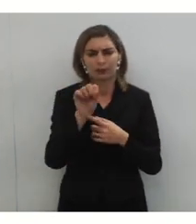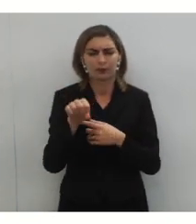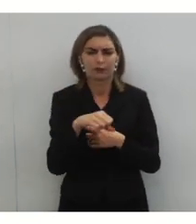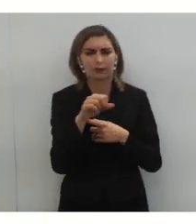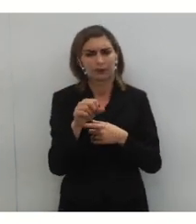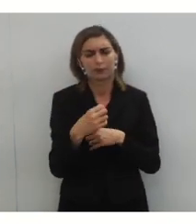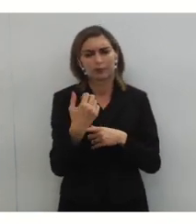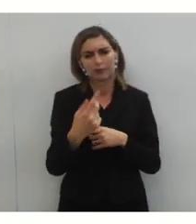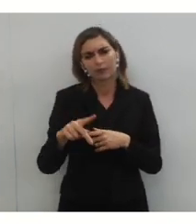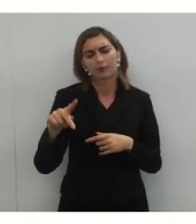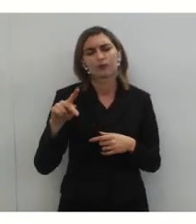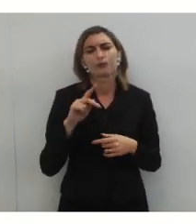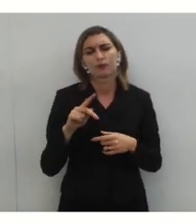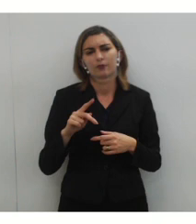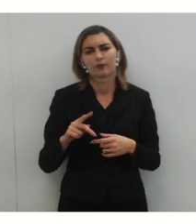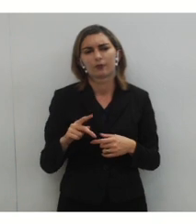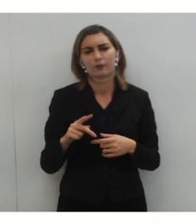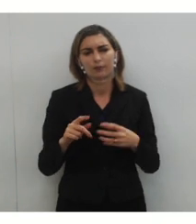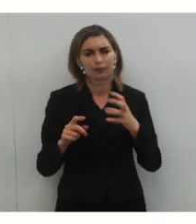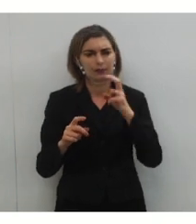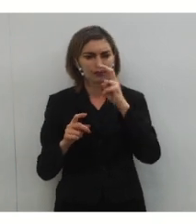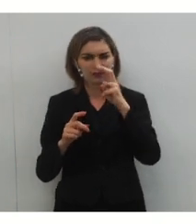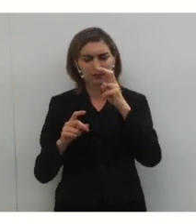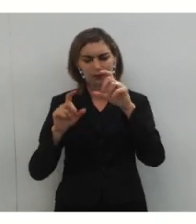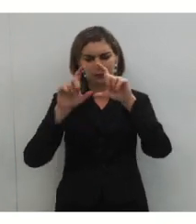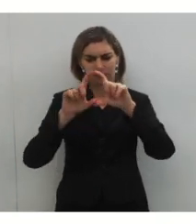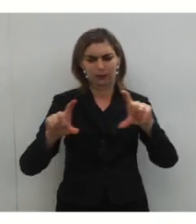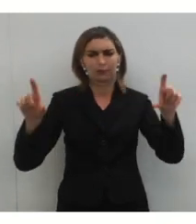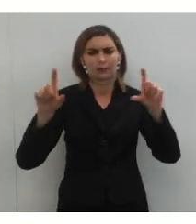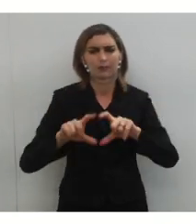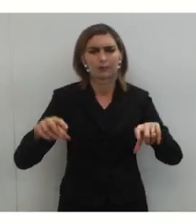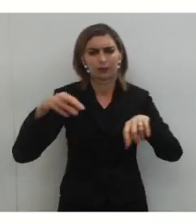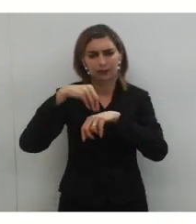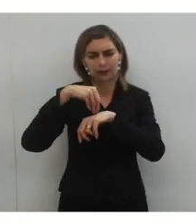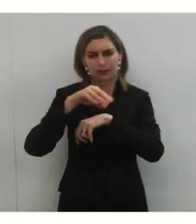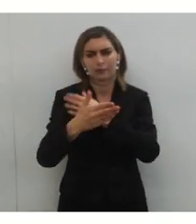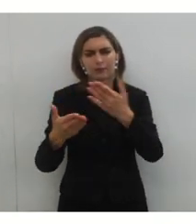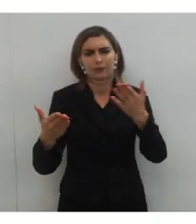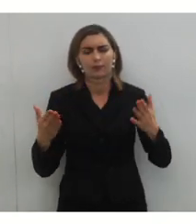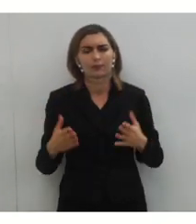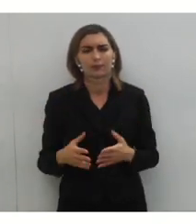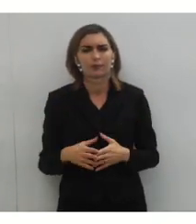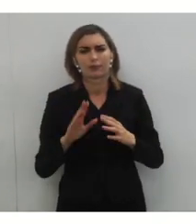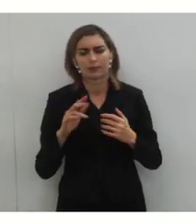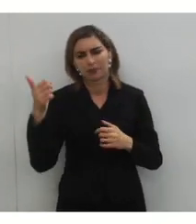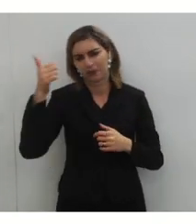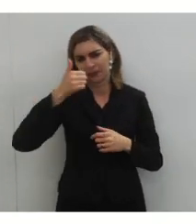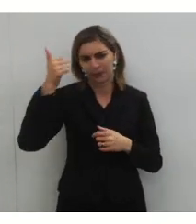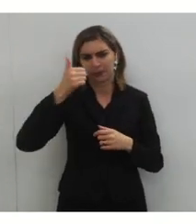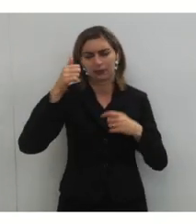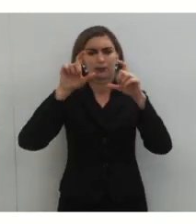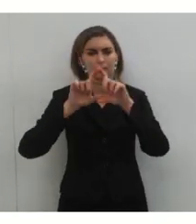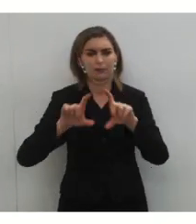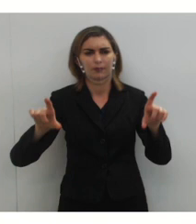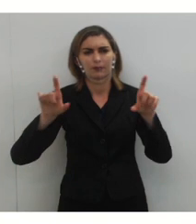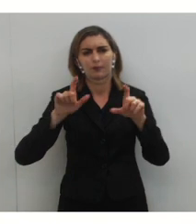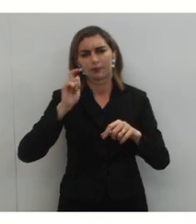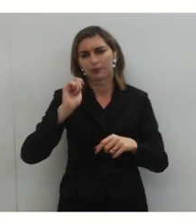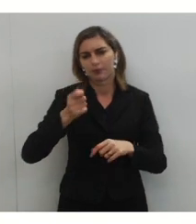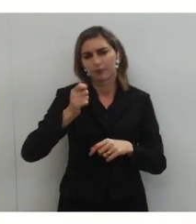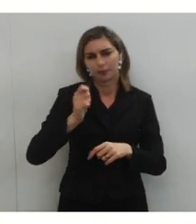sujeito nessas 5 orações que eu coloquei aqui, tá? Então, a primeira oração é